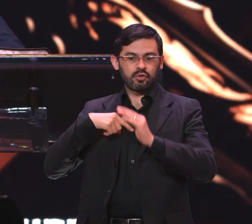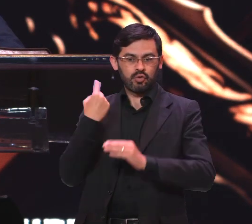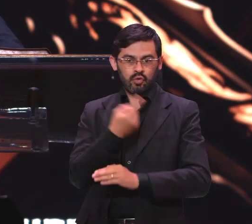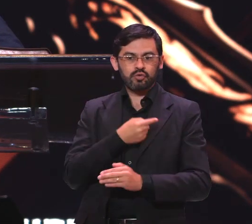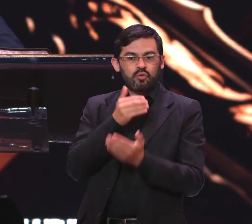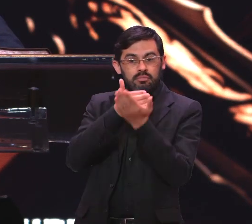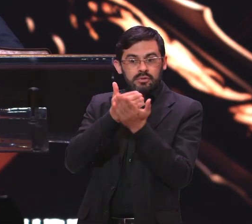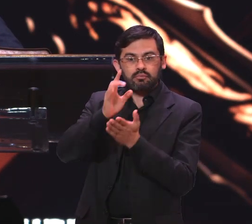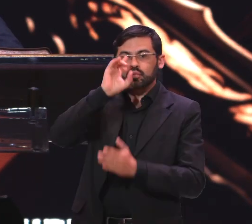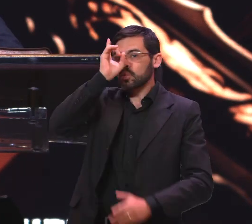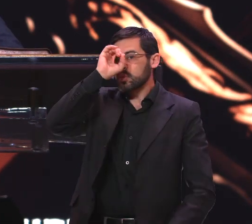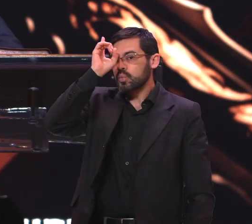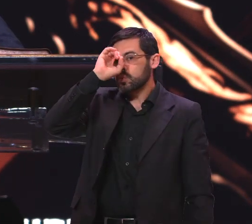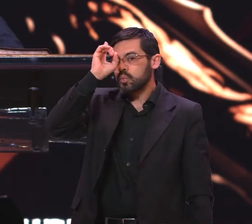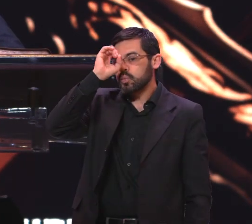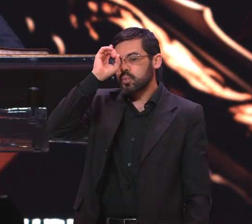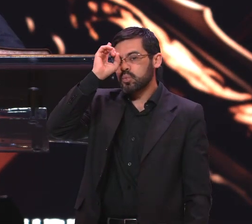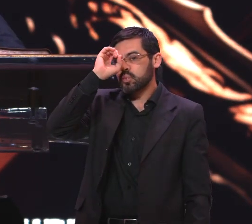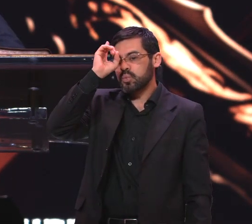os dias